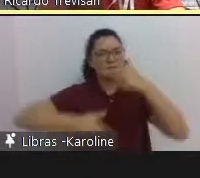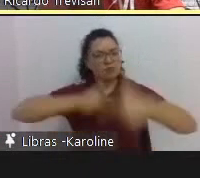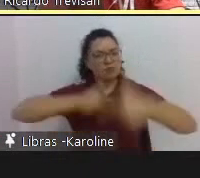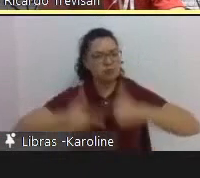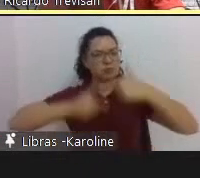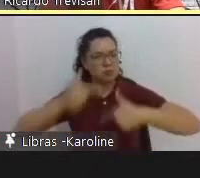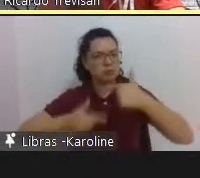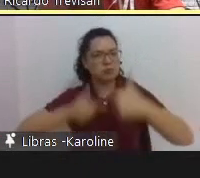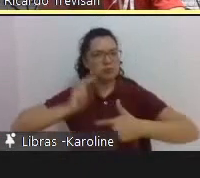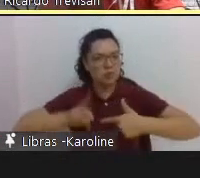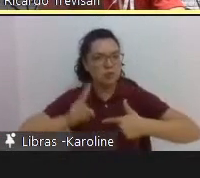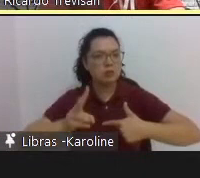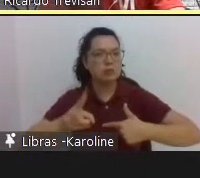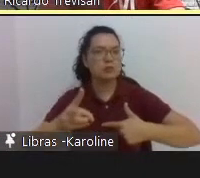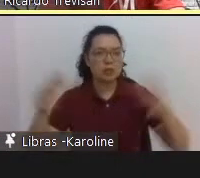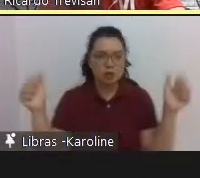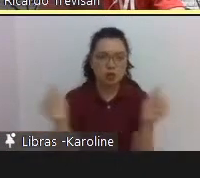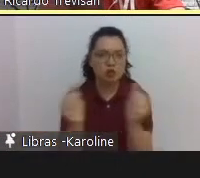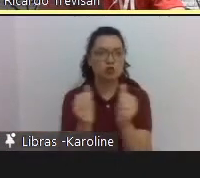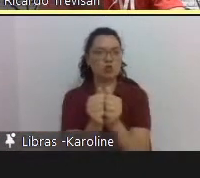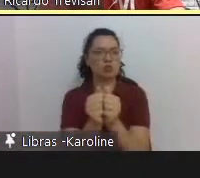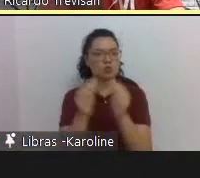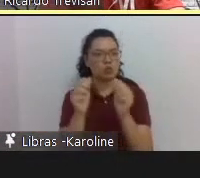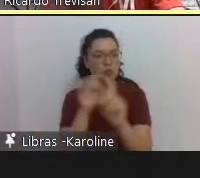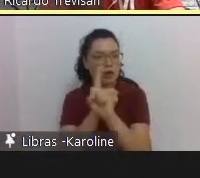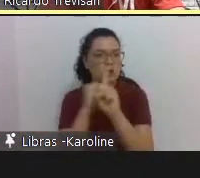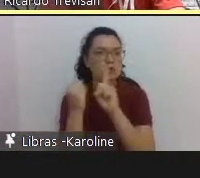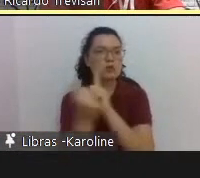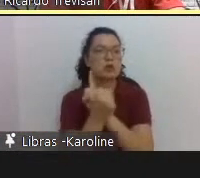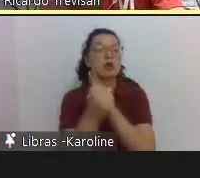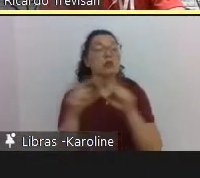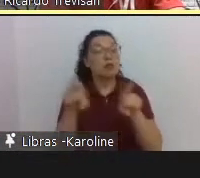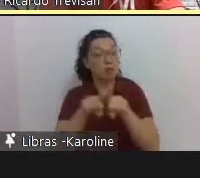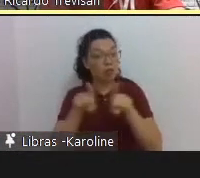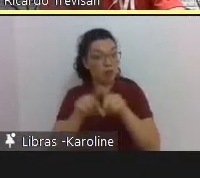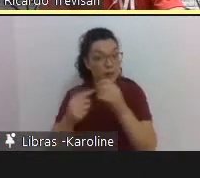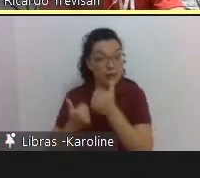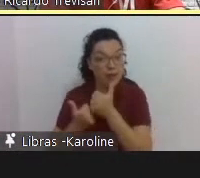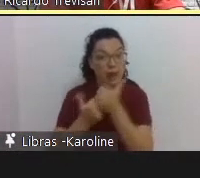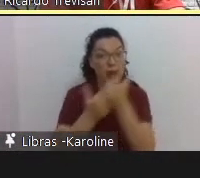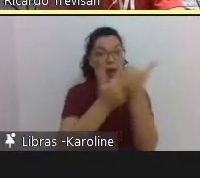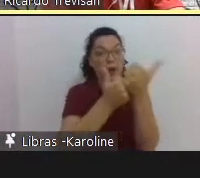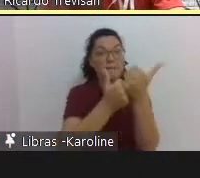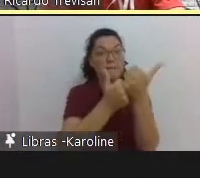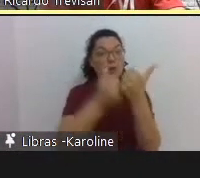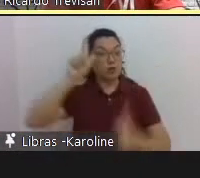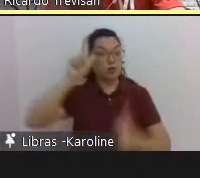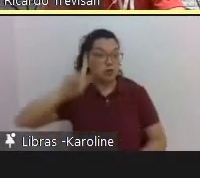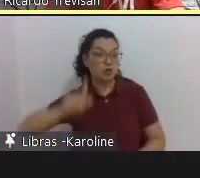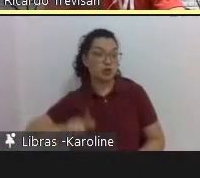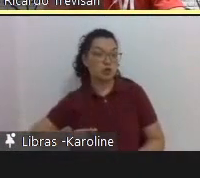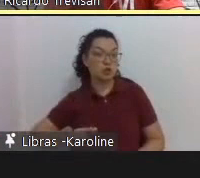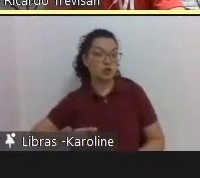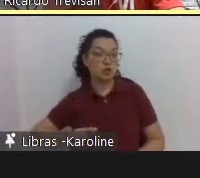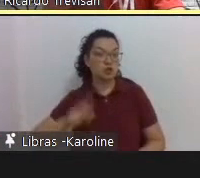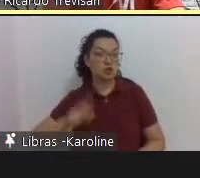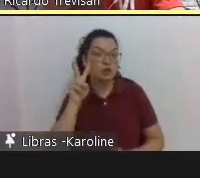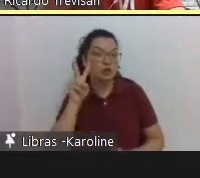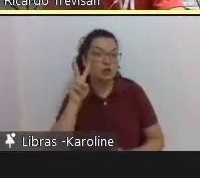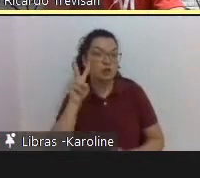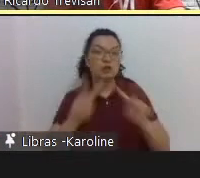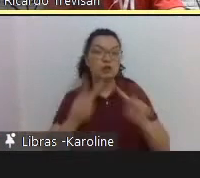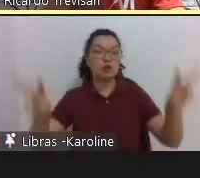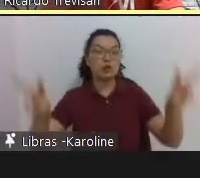atores junto à sociedade, com o devido apoio de nossos gestores, visando um mundo livre e mais igualitário.